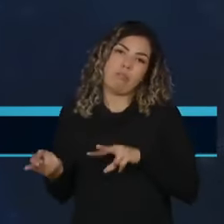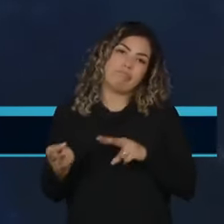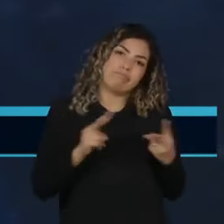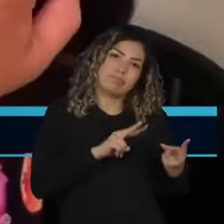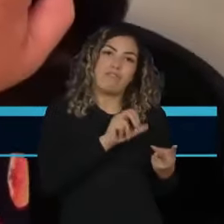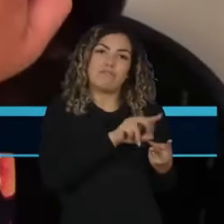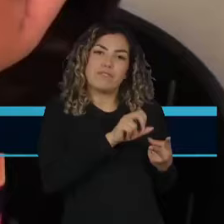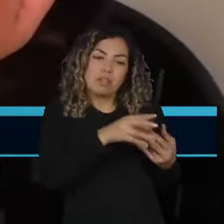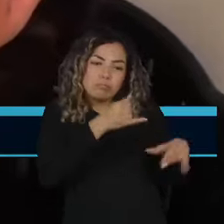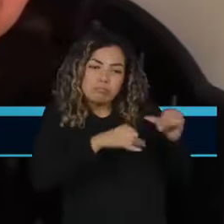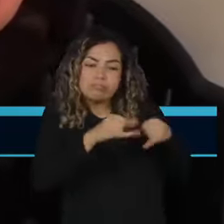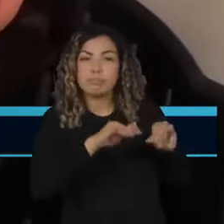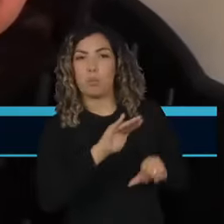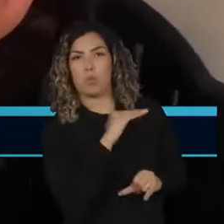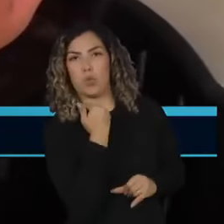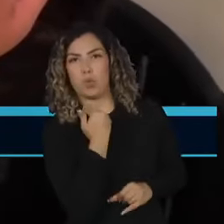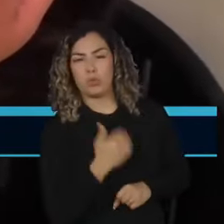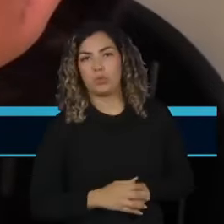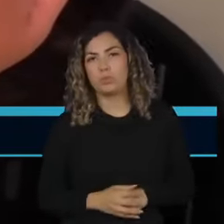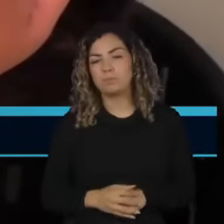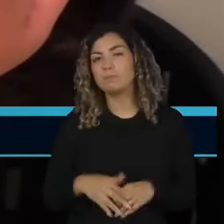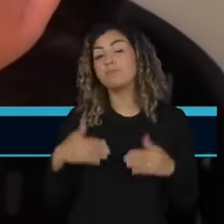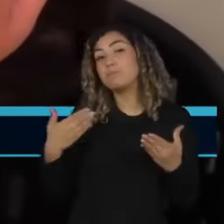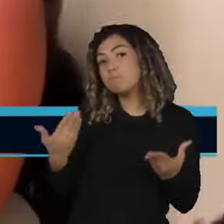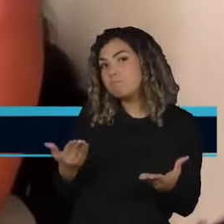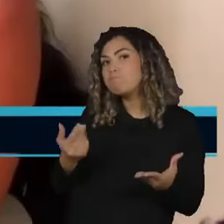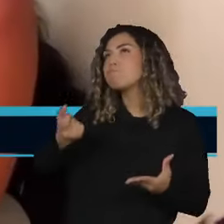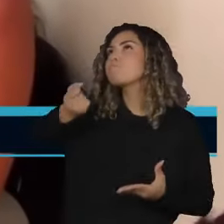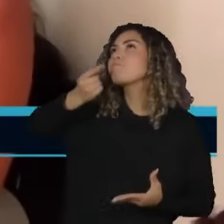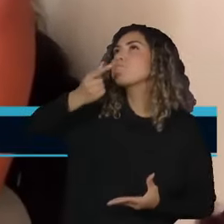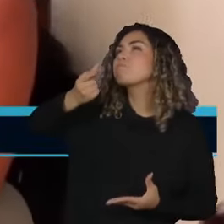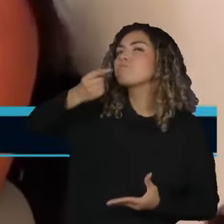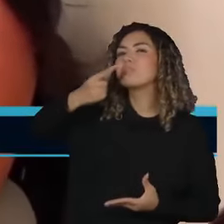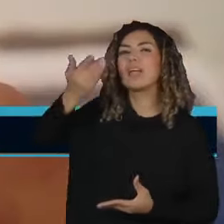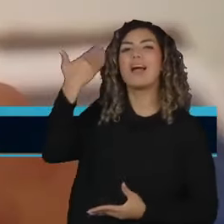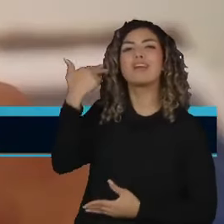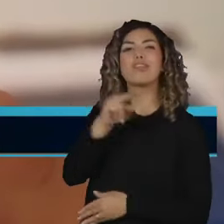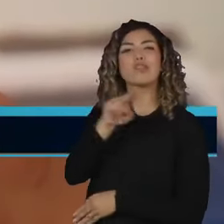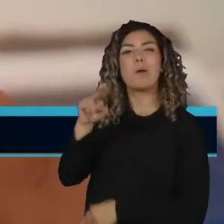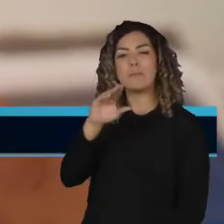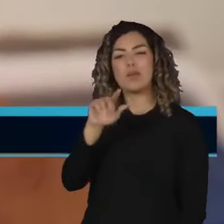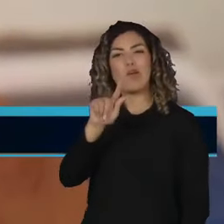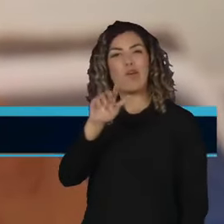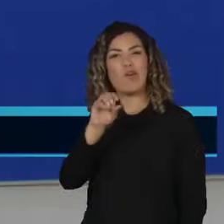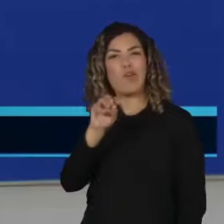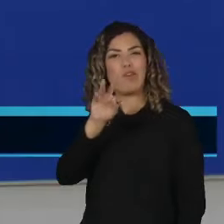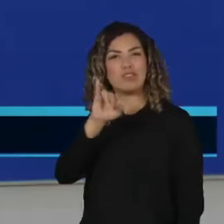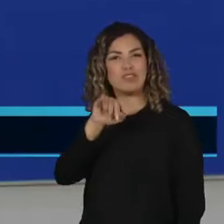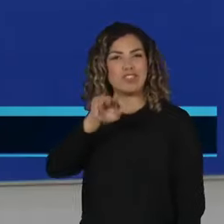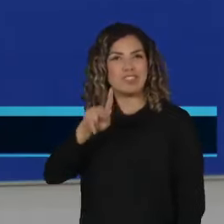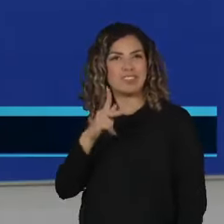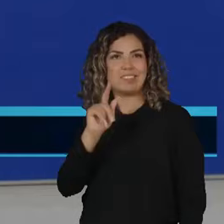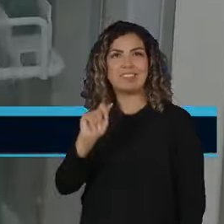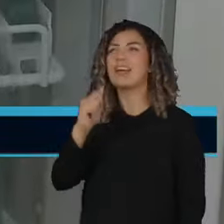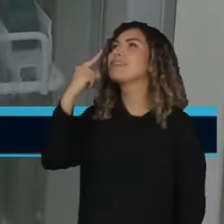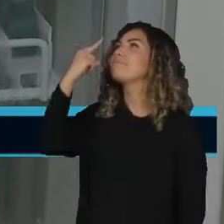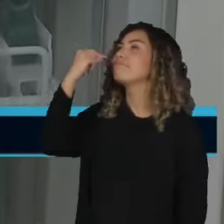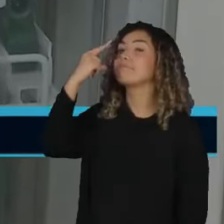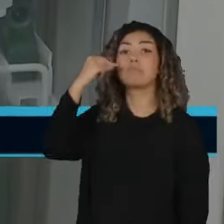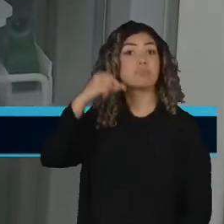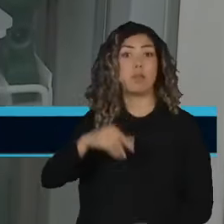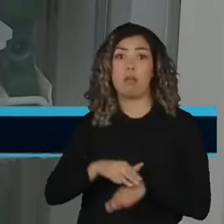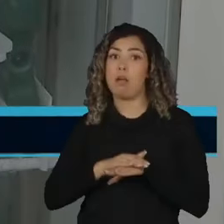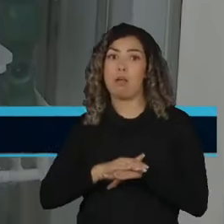em ação. A vacina oral contra a poliomielite, conhecida como gotinha, não está mais disponível nas unidades básicas